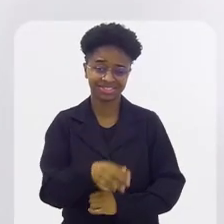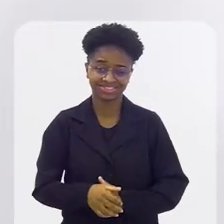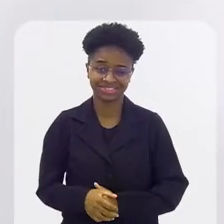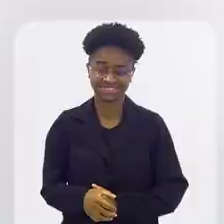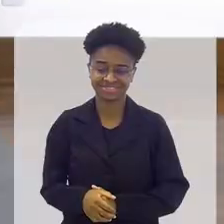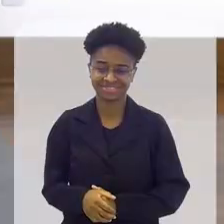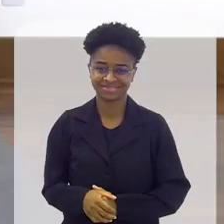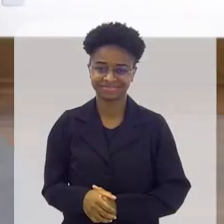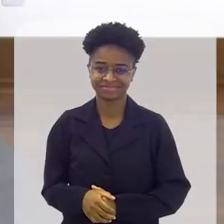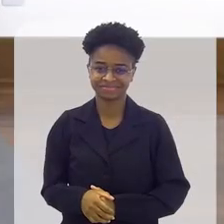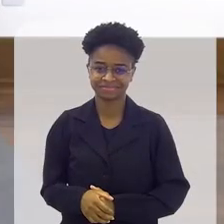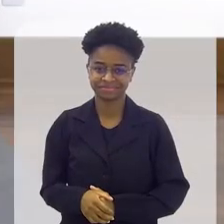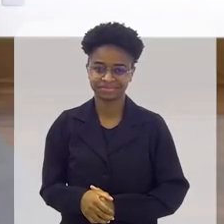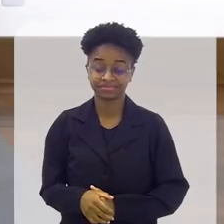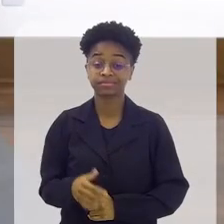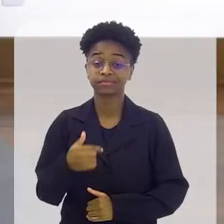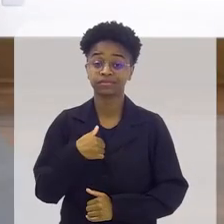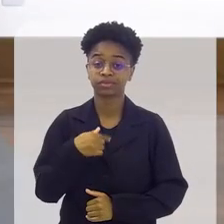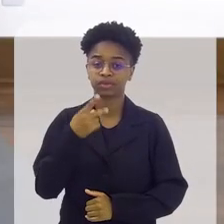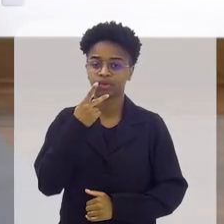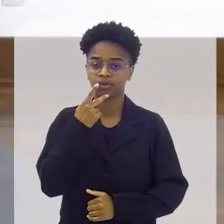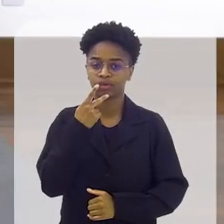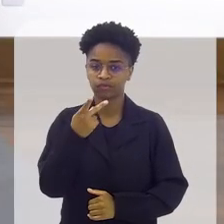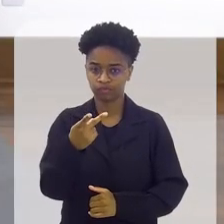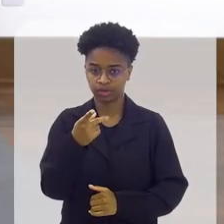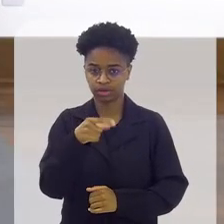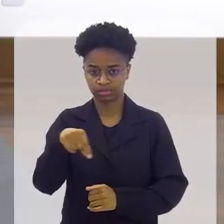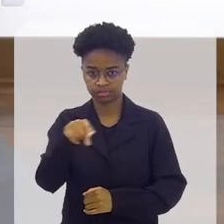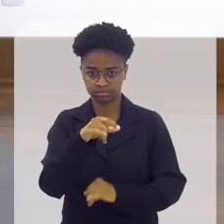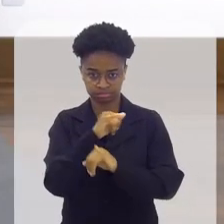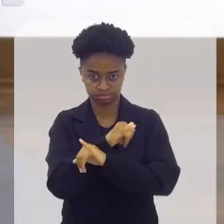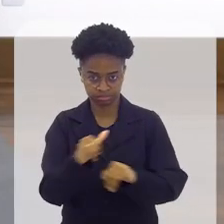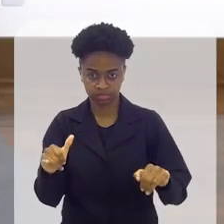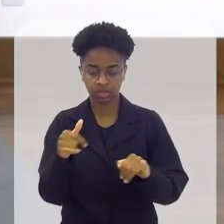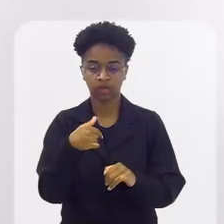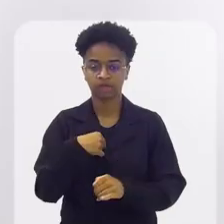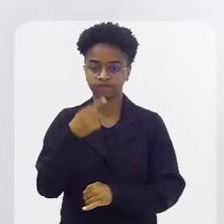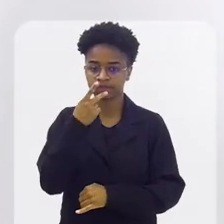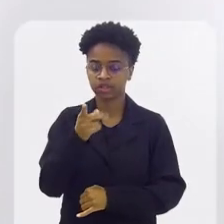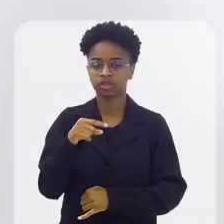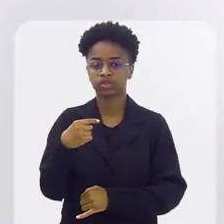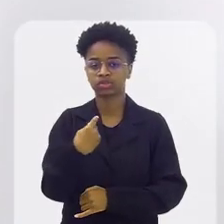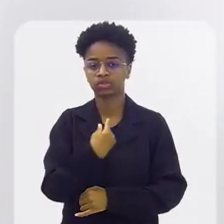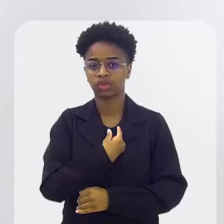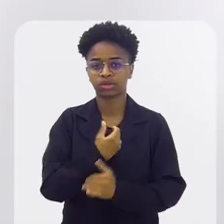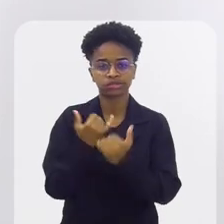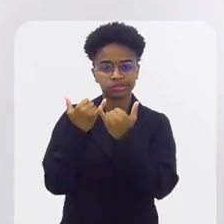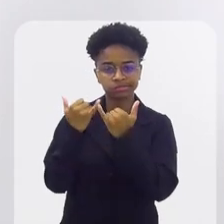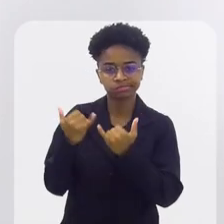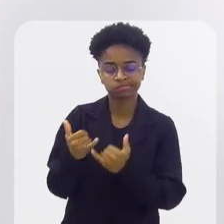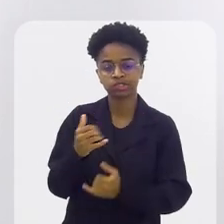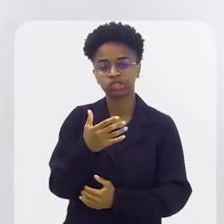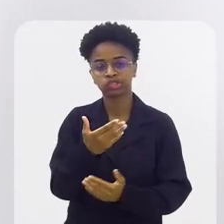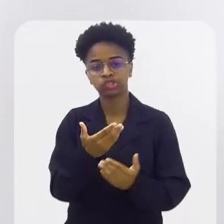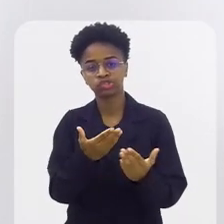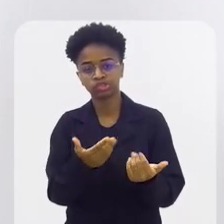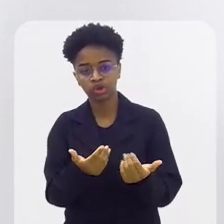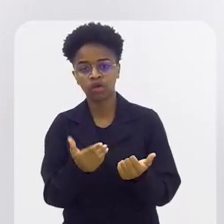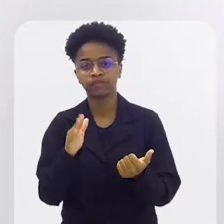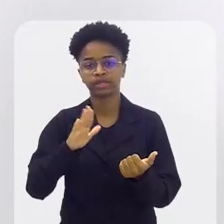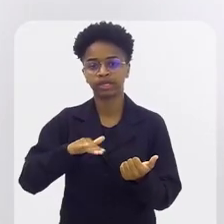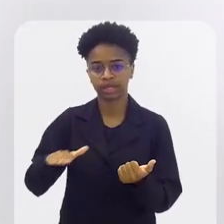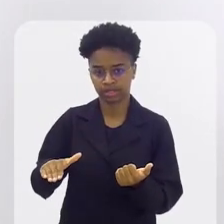Quantos 33 anos. 33. 33. Quando eu falei, eu anunciei, eu disse que a gente queria se aproximar dos